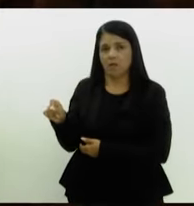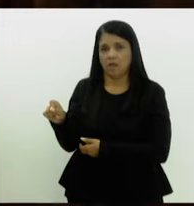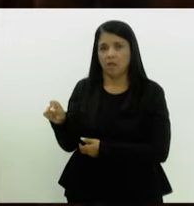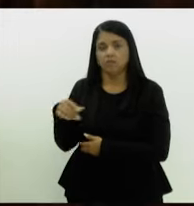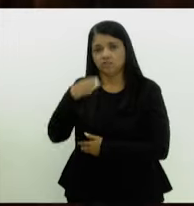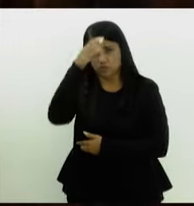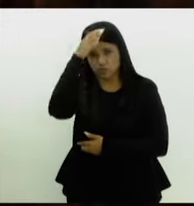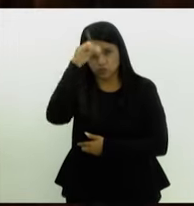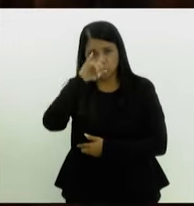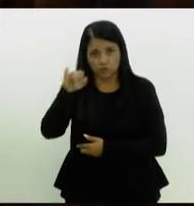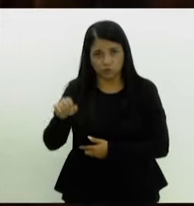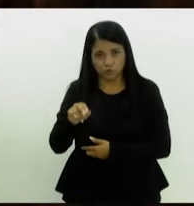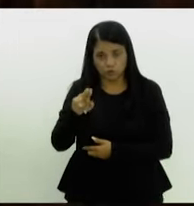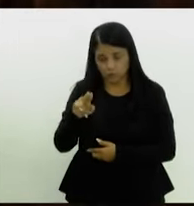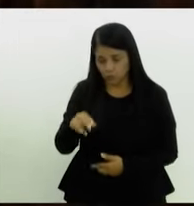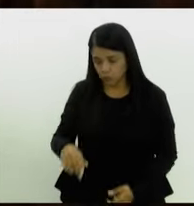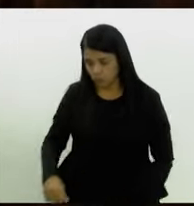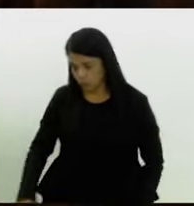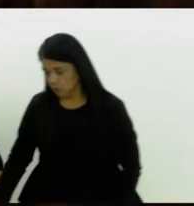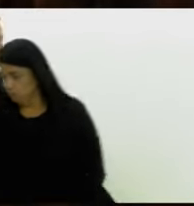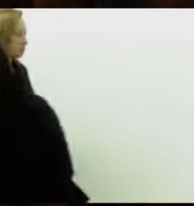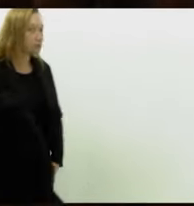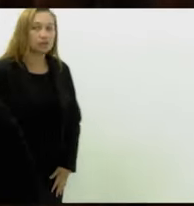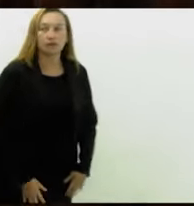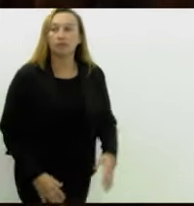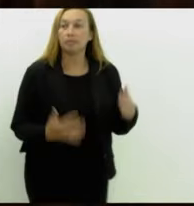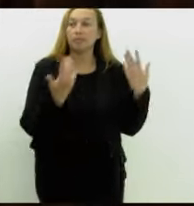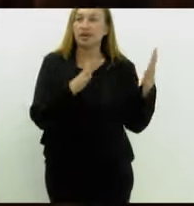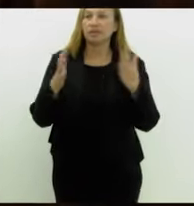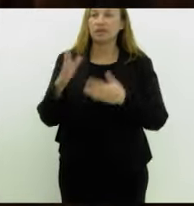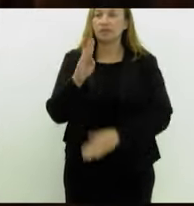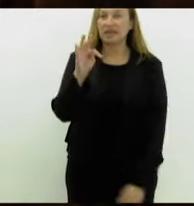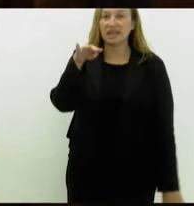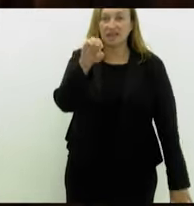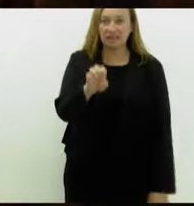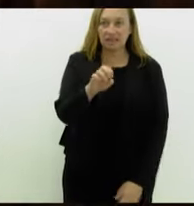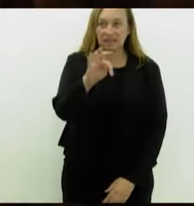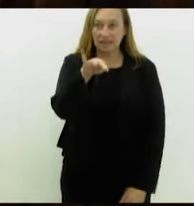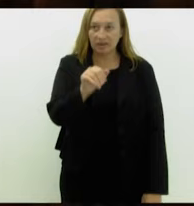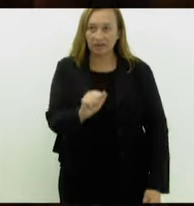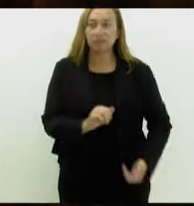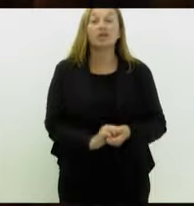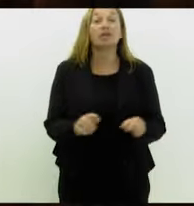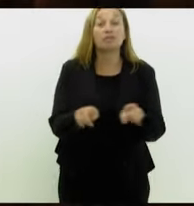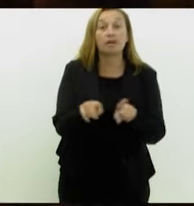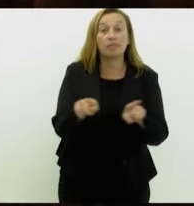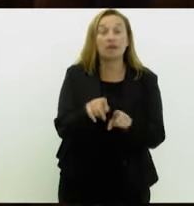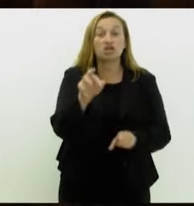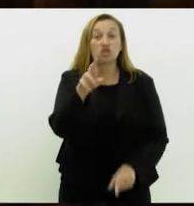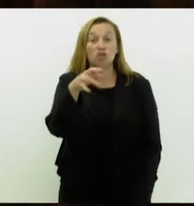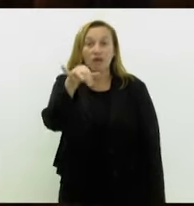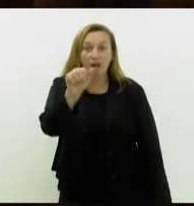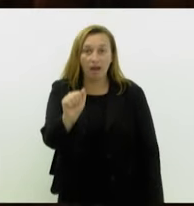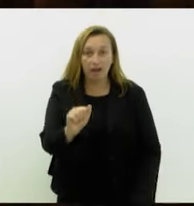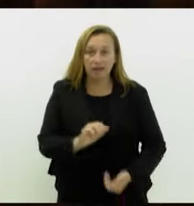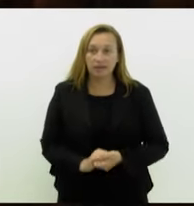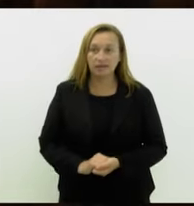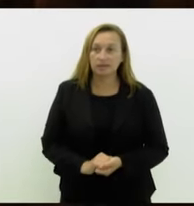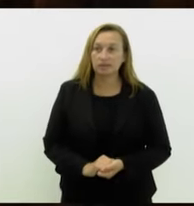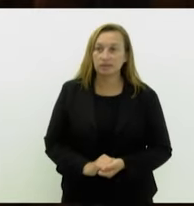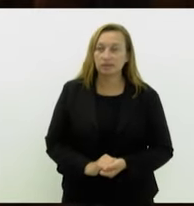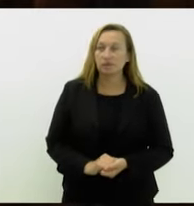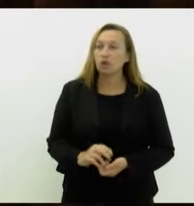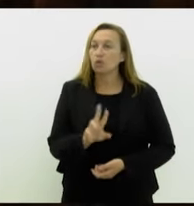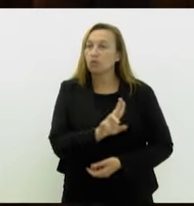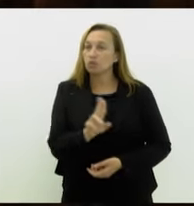tia Ju eu cumprimento Benedita e cumprimento Soraia a conjunção do